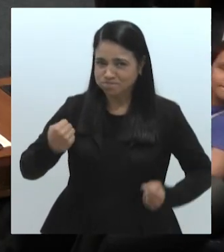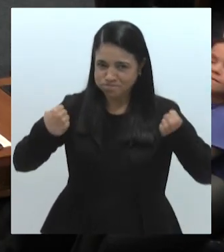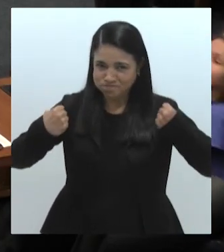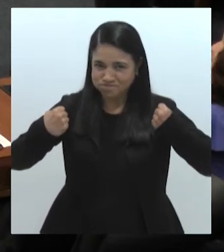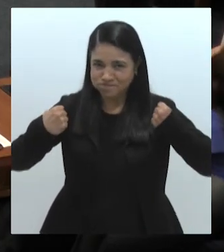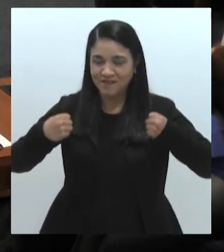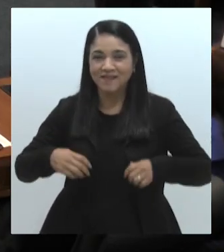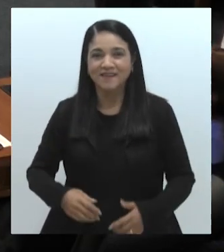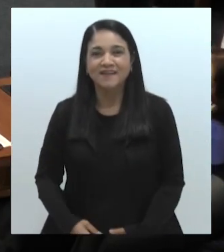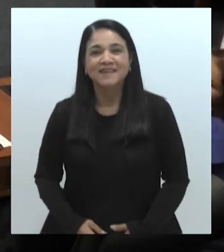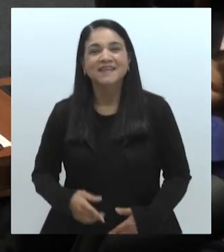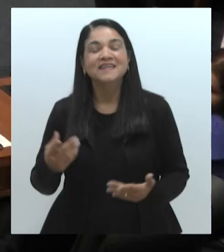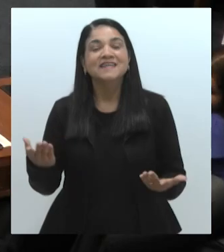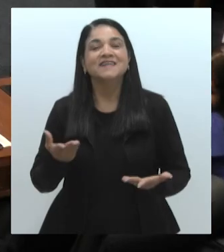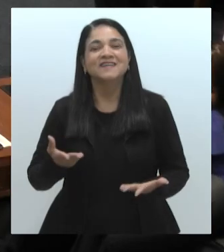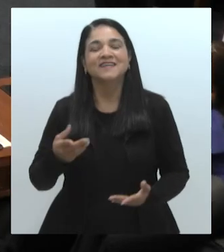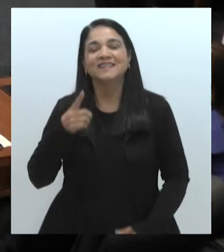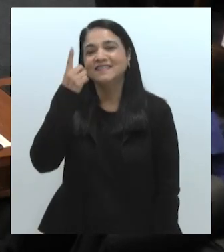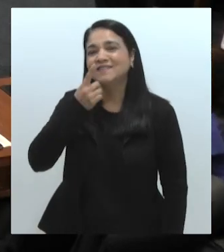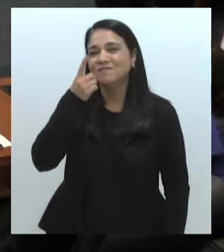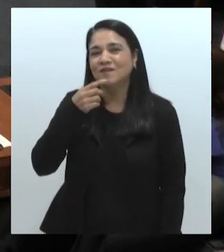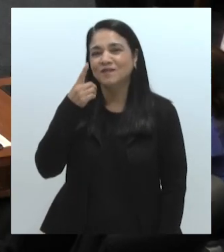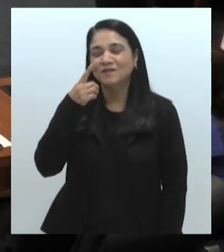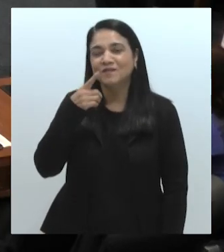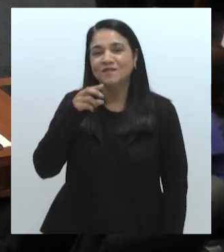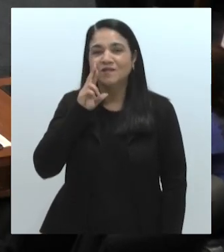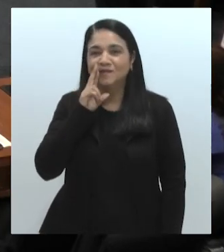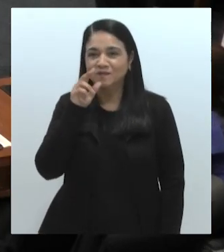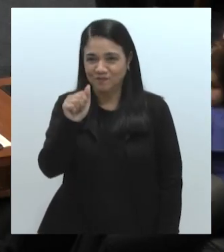Deputado Rodrigo Amorim, por favor.